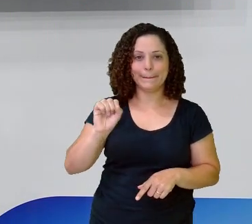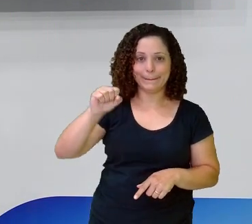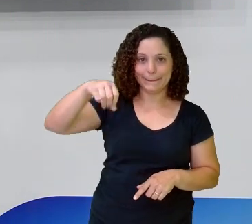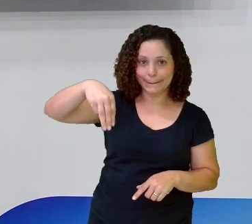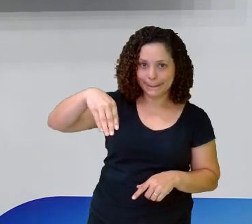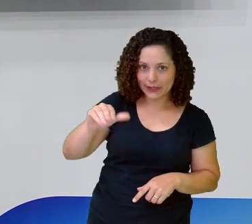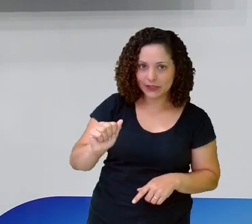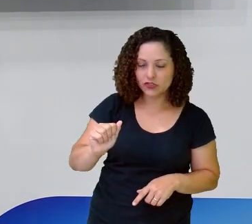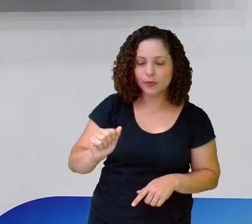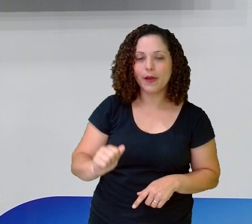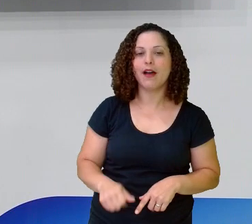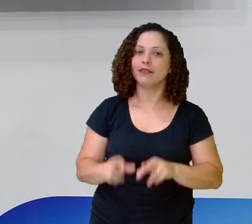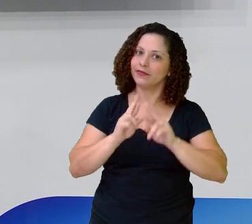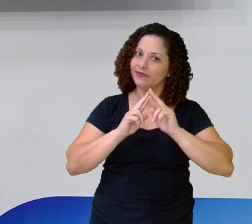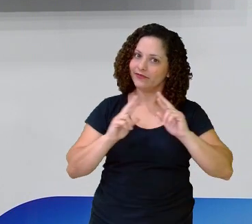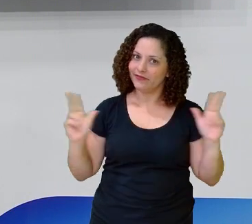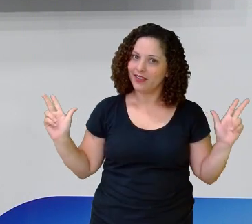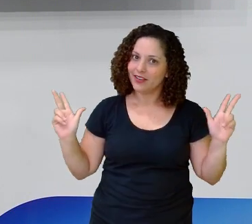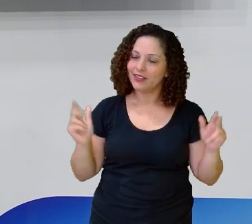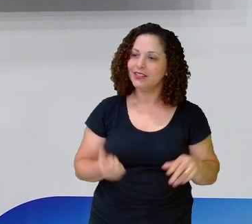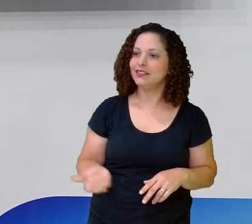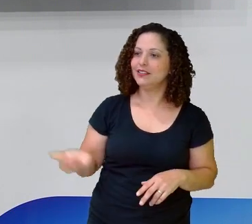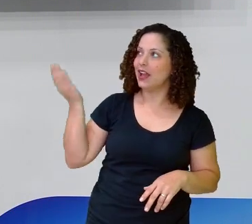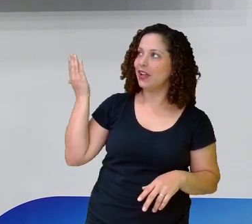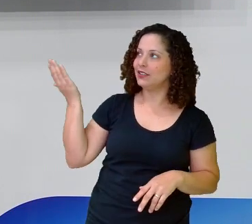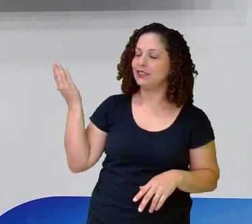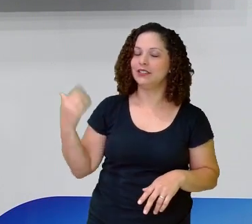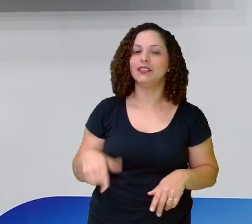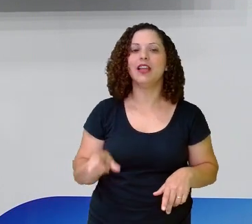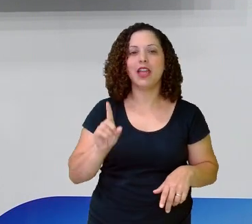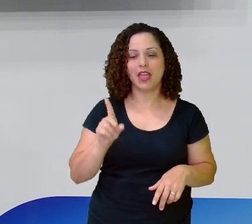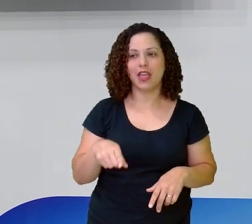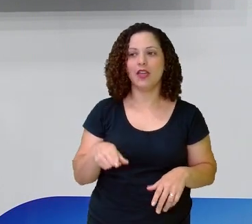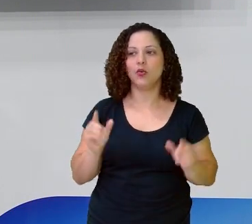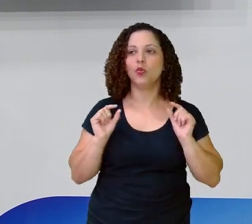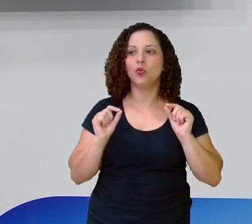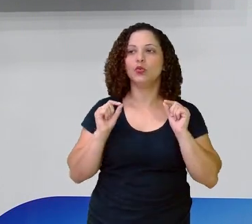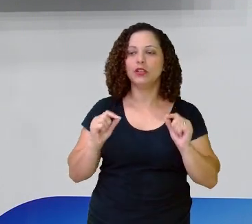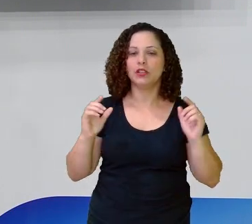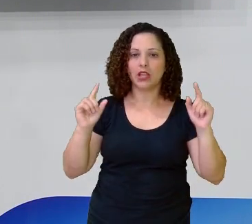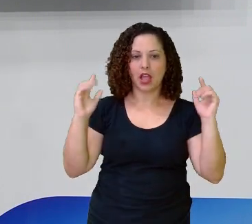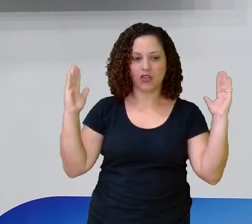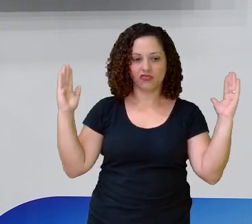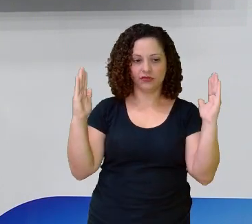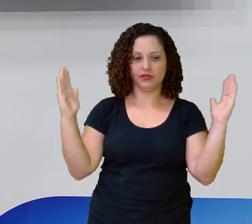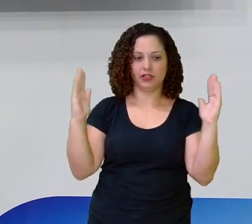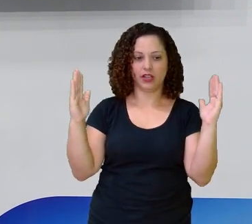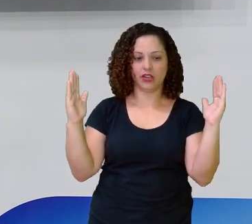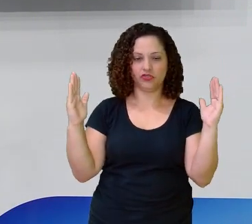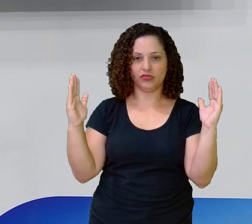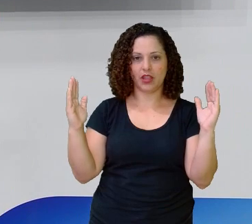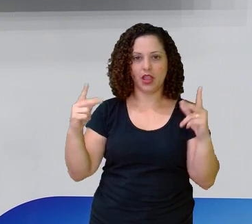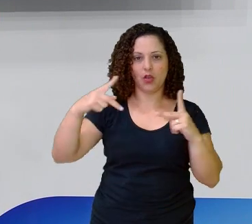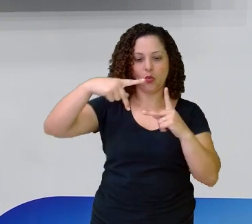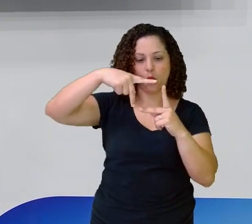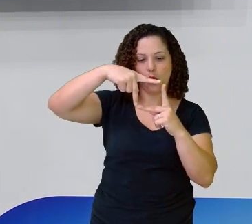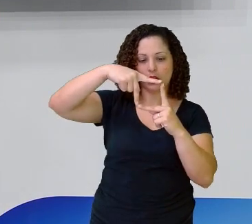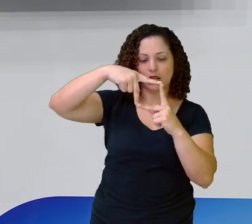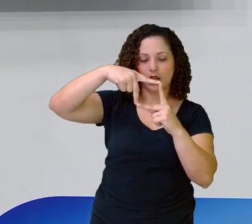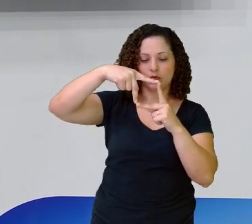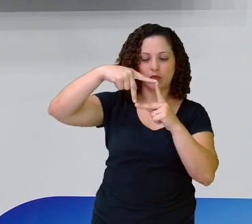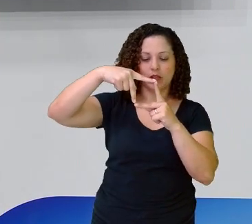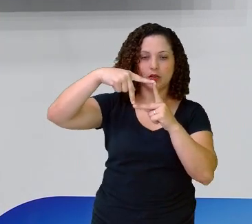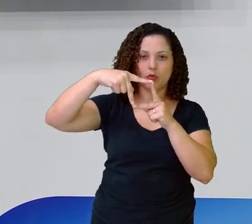formadas por polígonos. Nesse caso aqui, a minha face é quadrada. Ah, professora, a senhora está querendo me dizer que eu posso ter